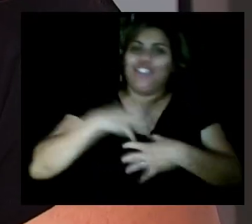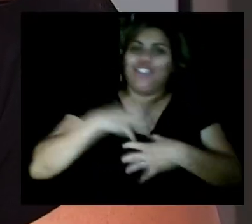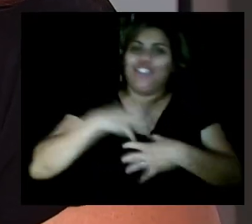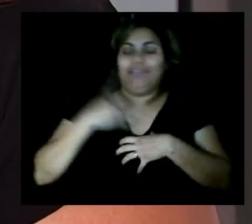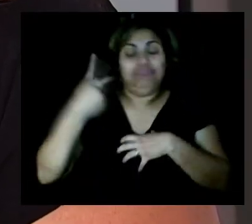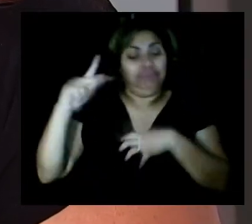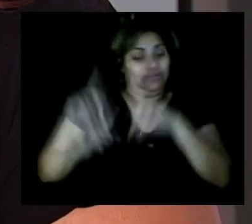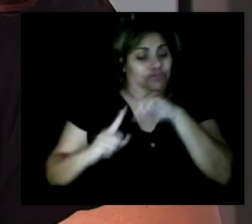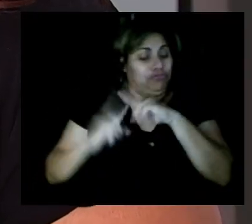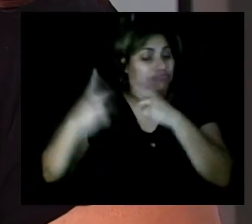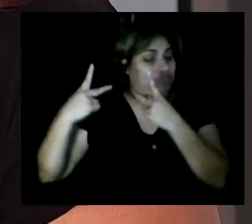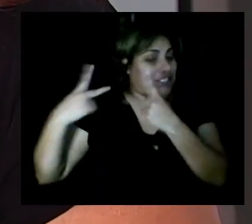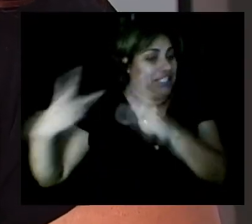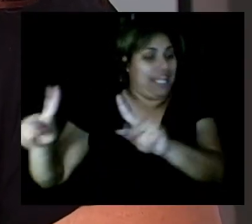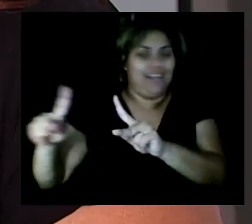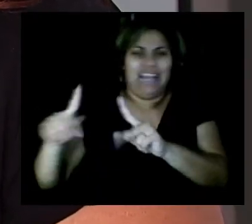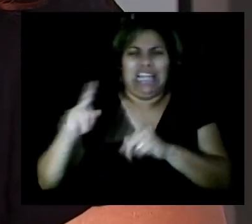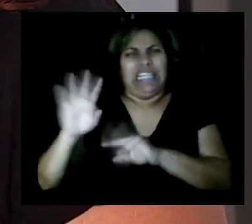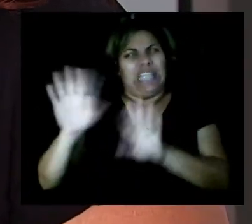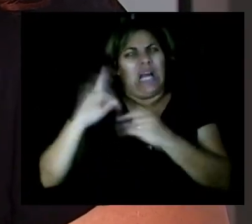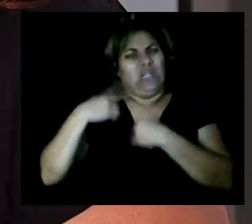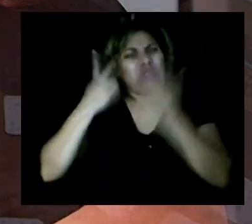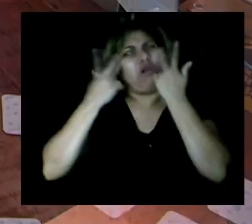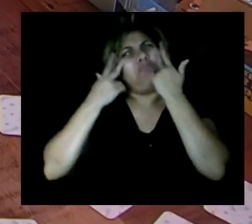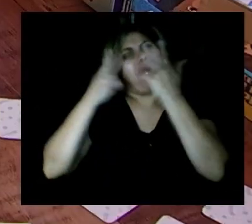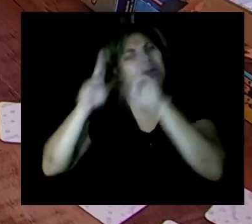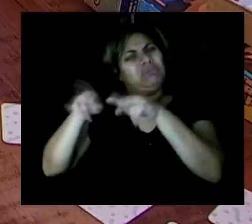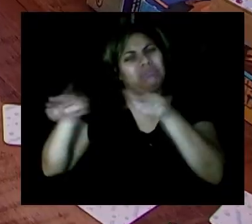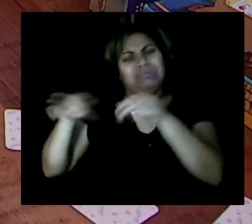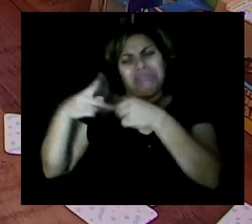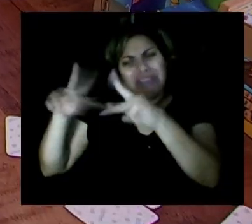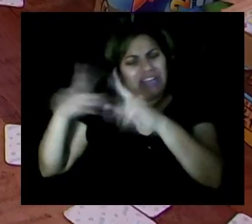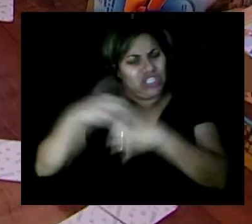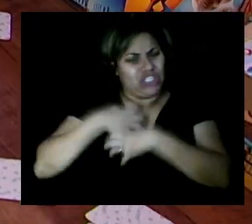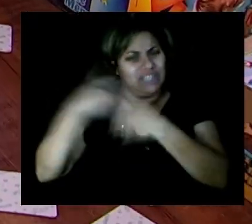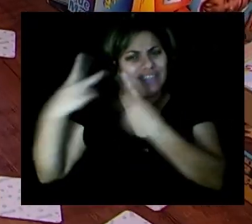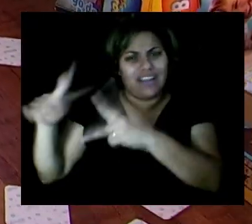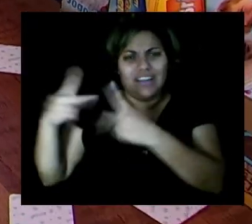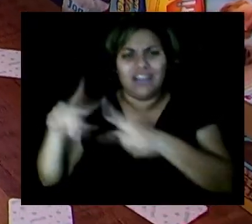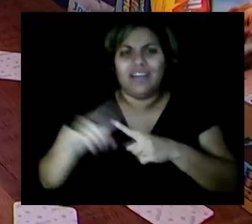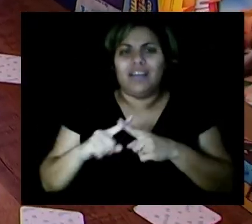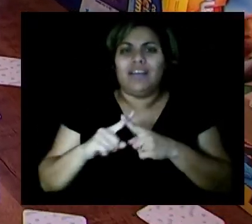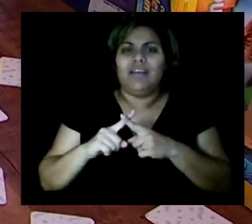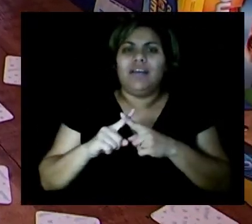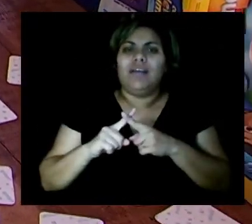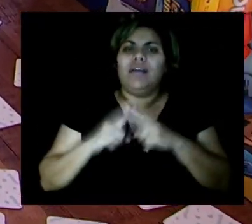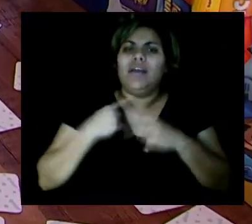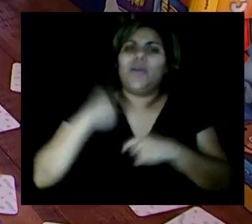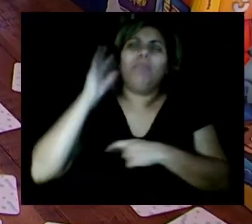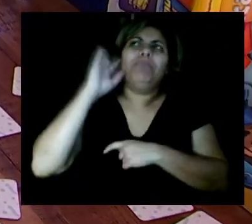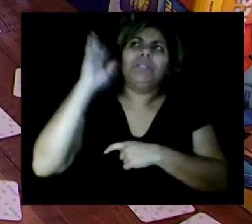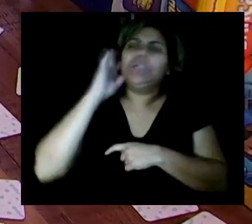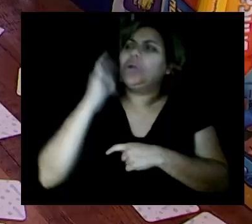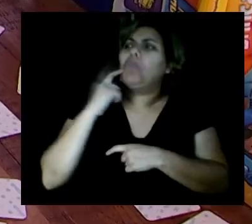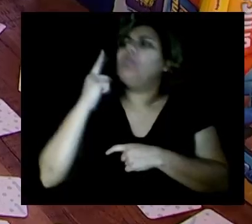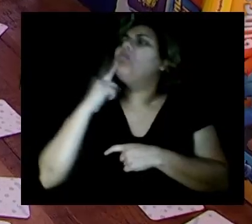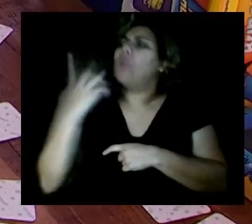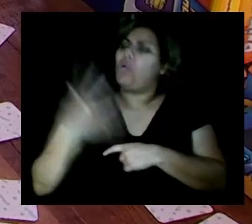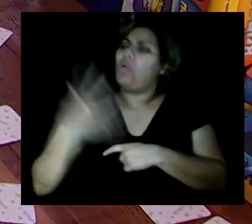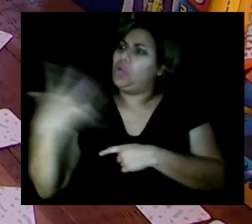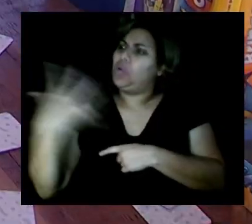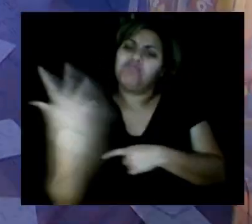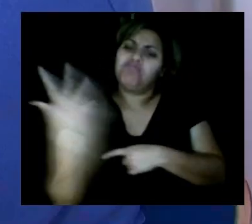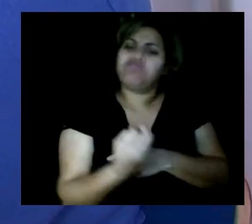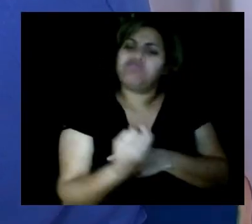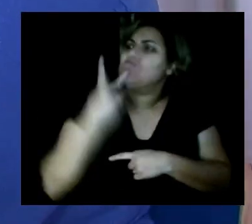Então, você sempre acha, não, é tranquilo, é a forma que a pessoa tem e que é. E eu achei que meu filho era a mesma coisa. Aí veio aí que eu